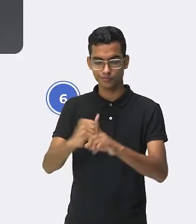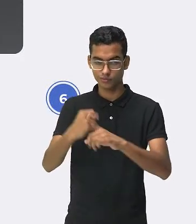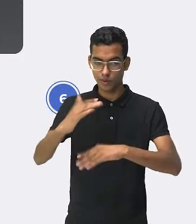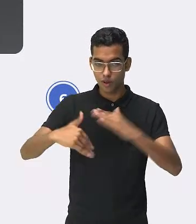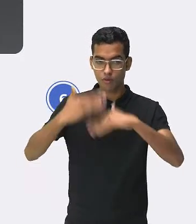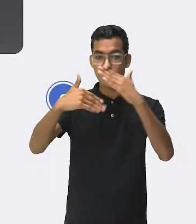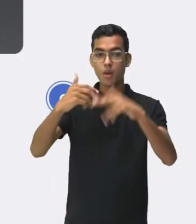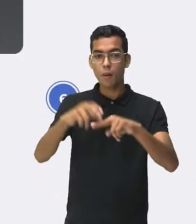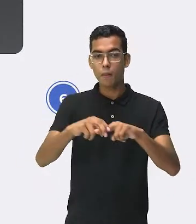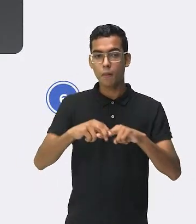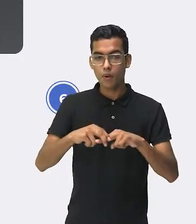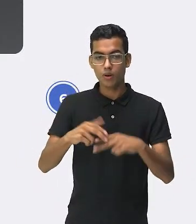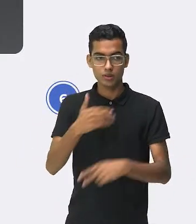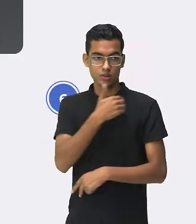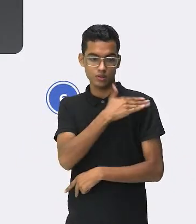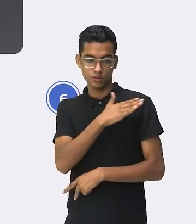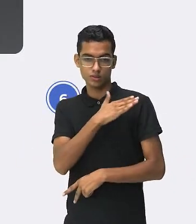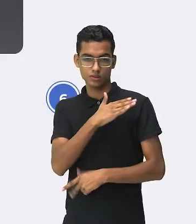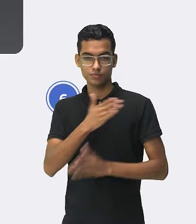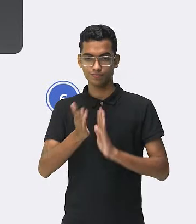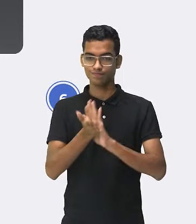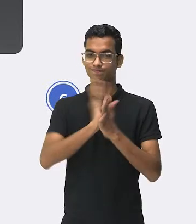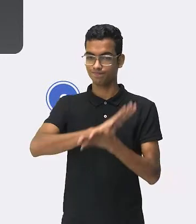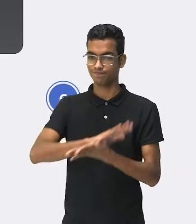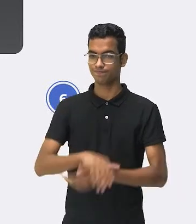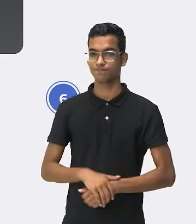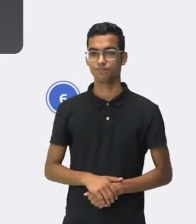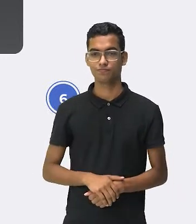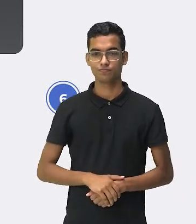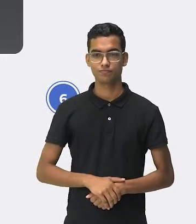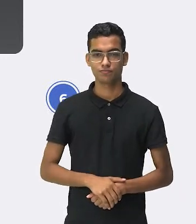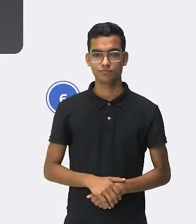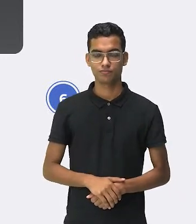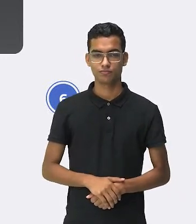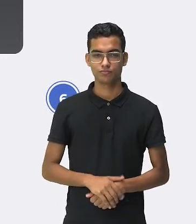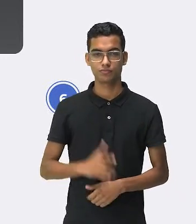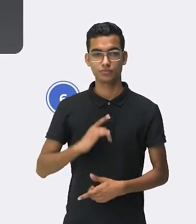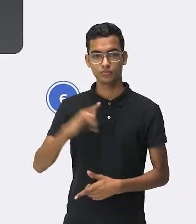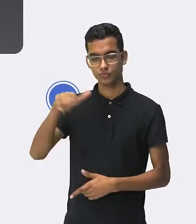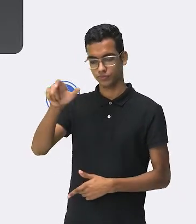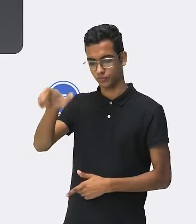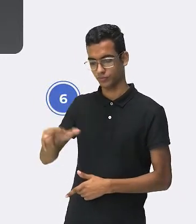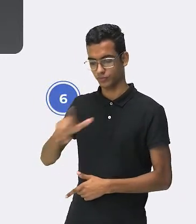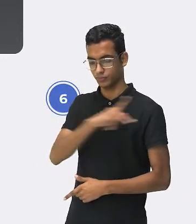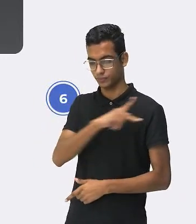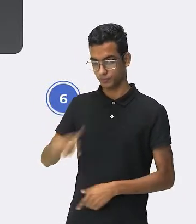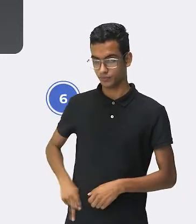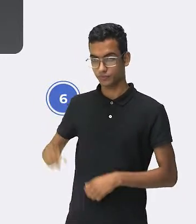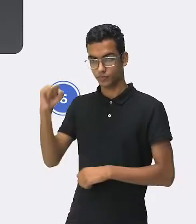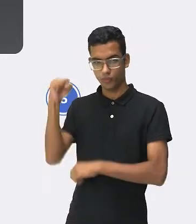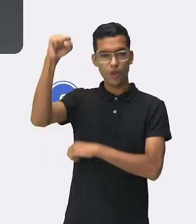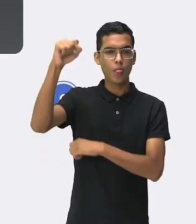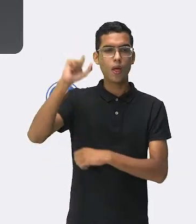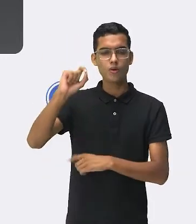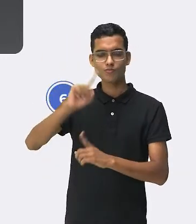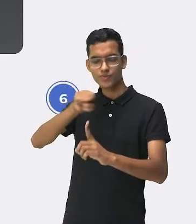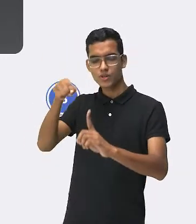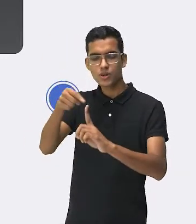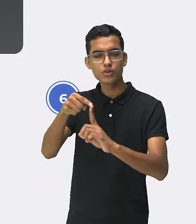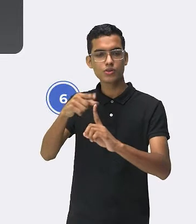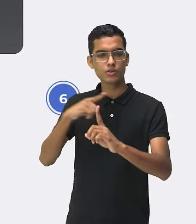de rugby para a África do Sul, o grande objetivo do Nelson Mandela era reunir toda a população em apoio